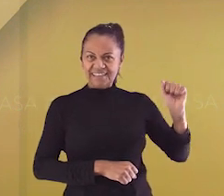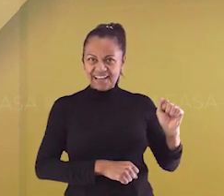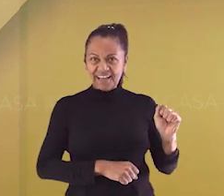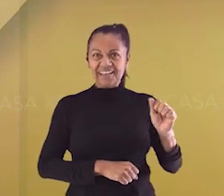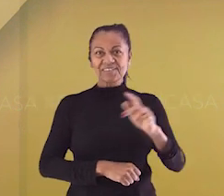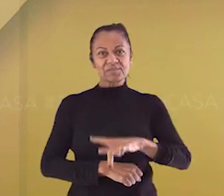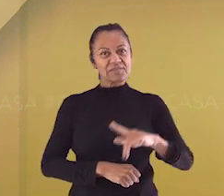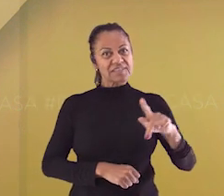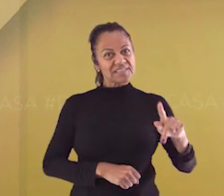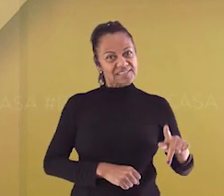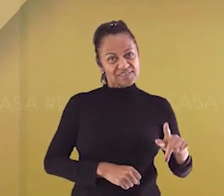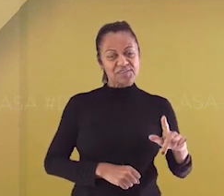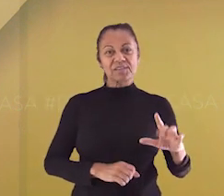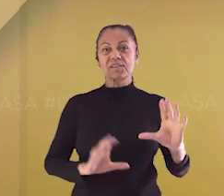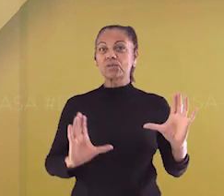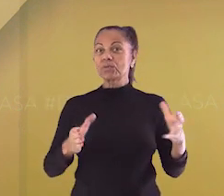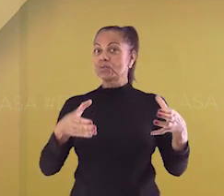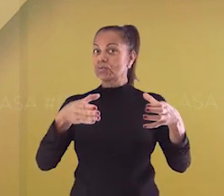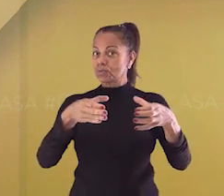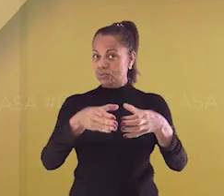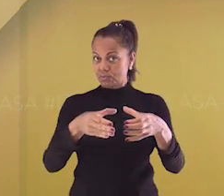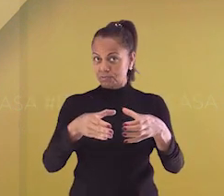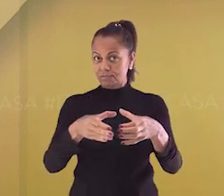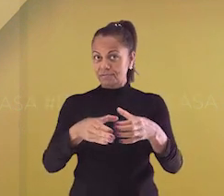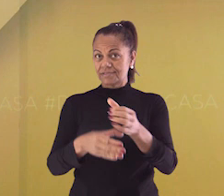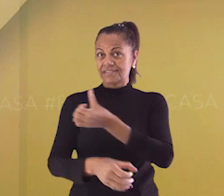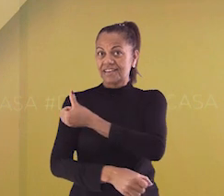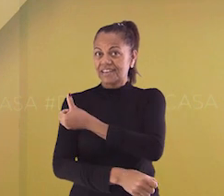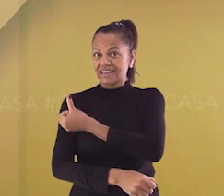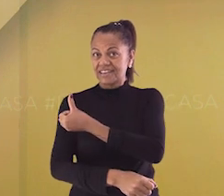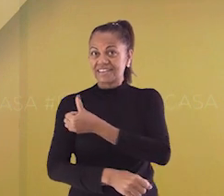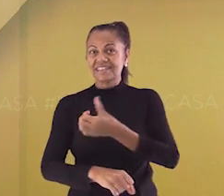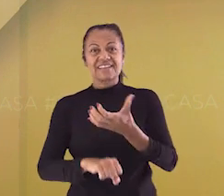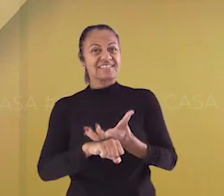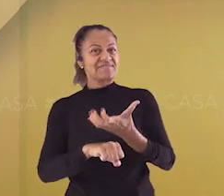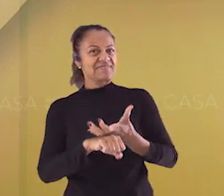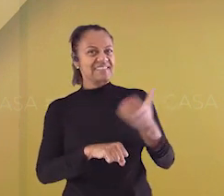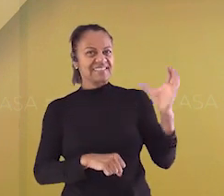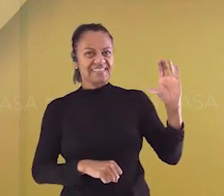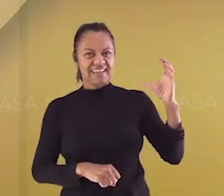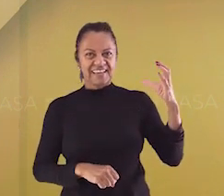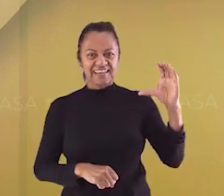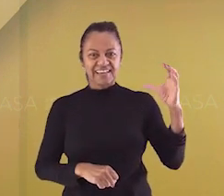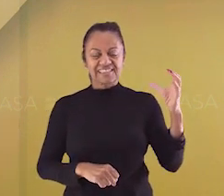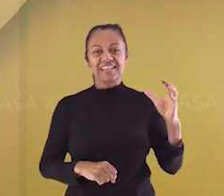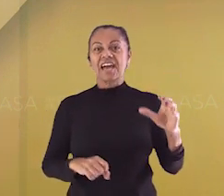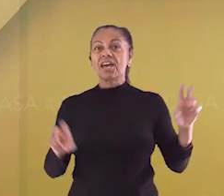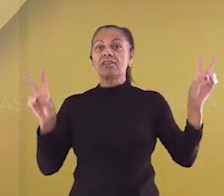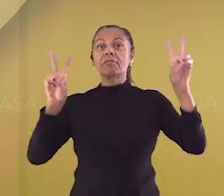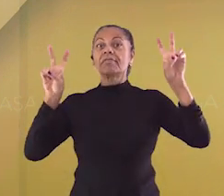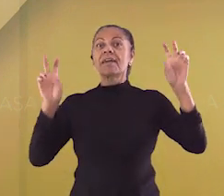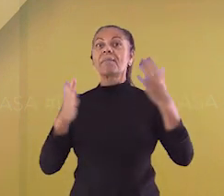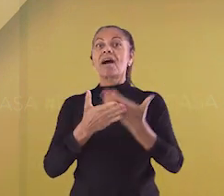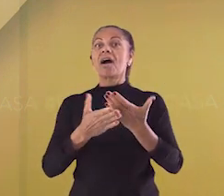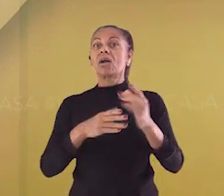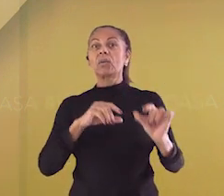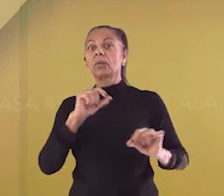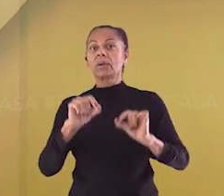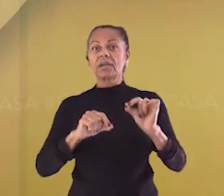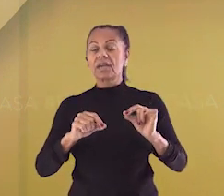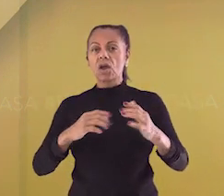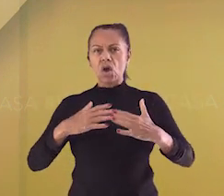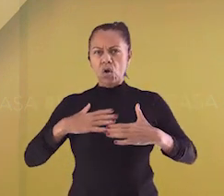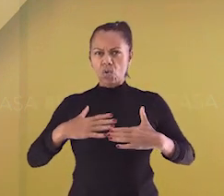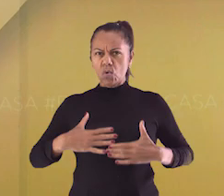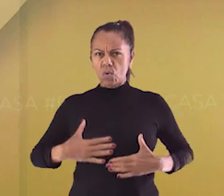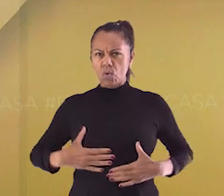6º ano dos anos finais do ensino fundamental. A aula de hoje é Articulações e Movimentos, a